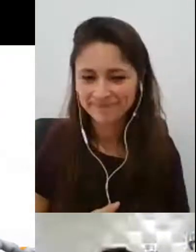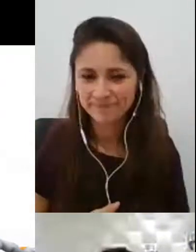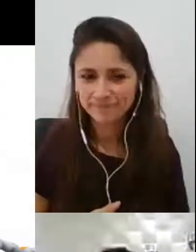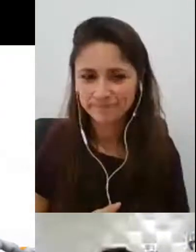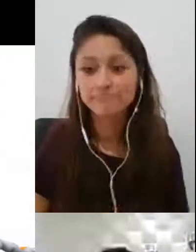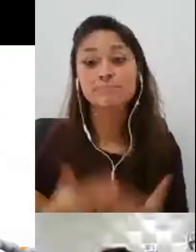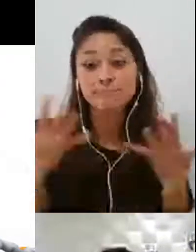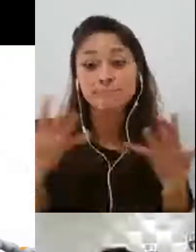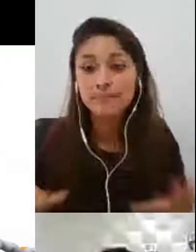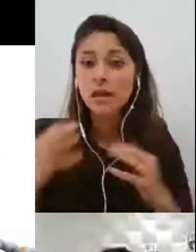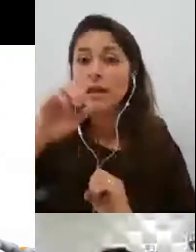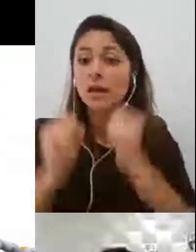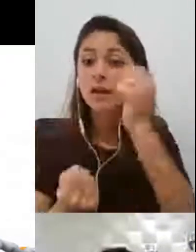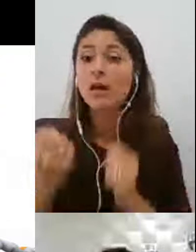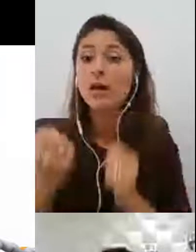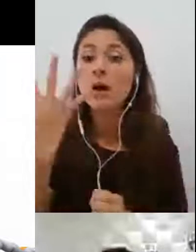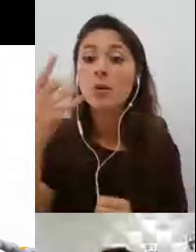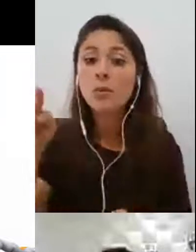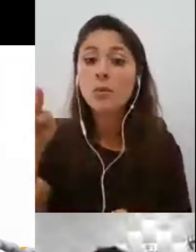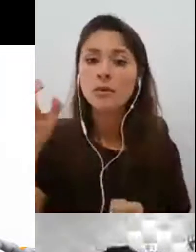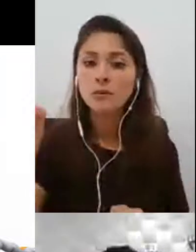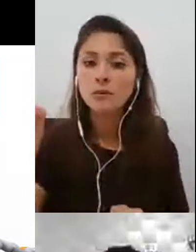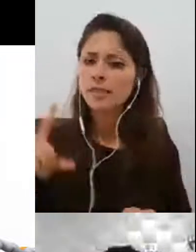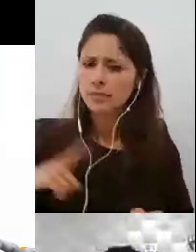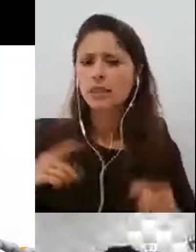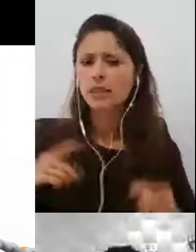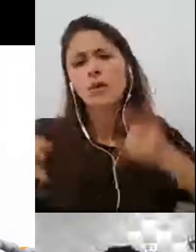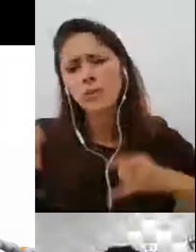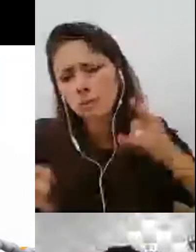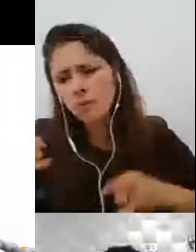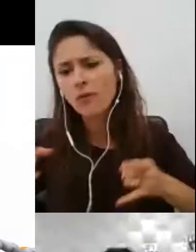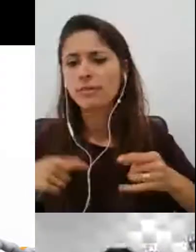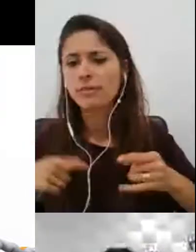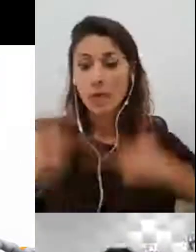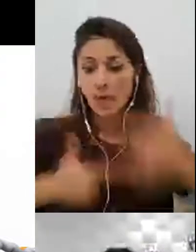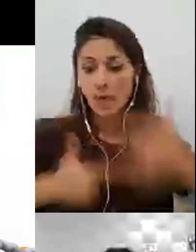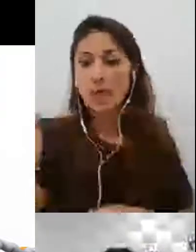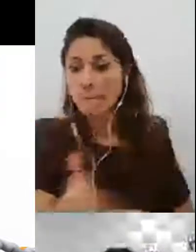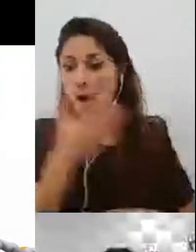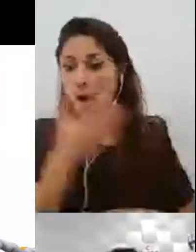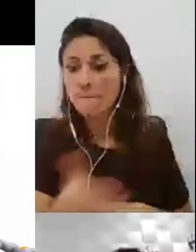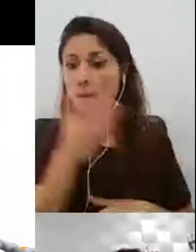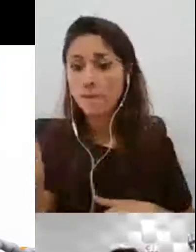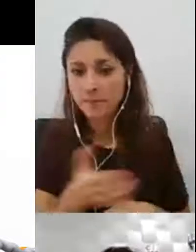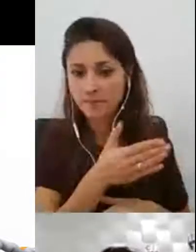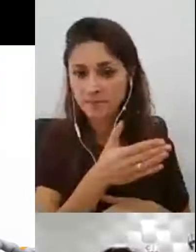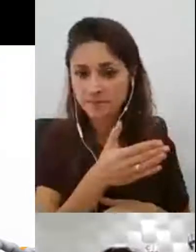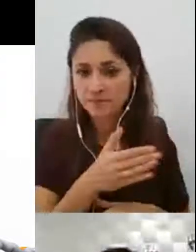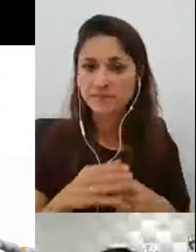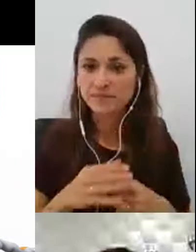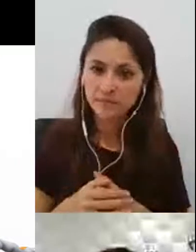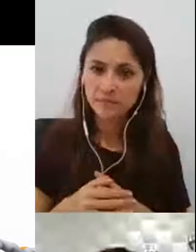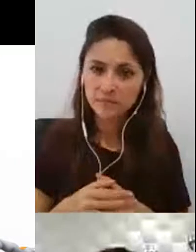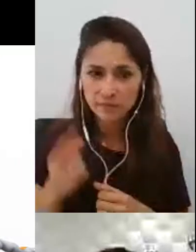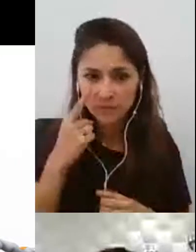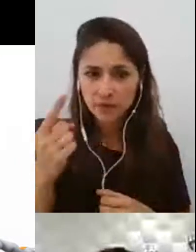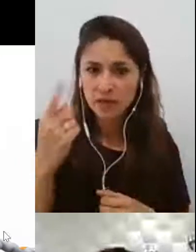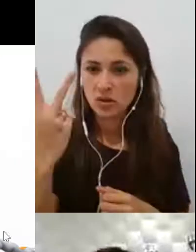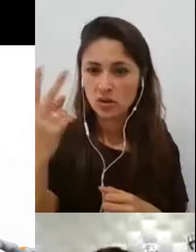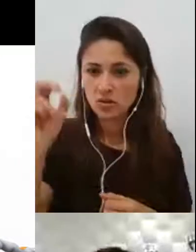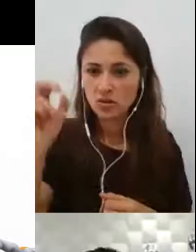Então, indústria 4.0, na sua essência, eu tenho robôs, eu tenho uma linha de produção. A 2015 aqui eu consigo